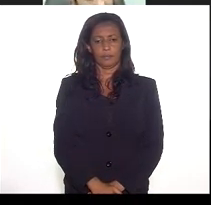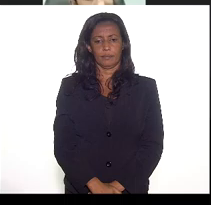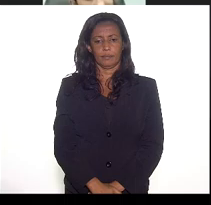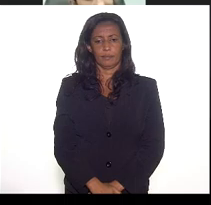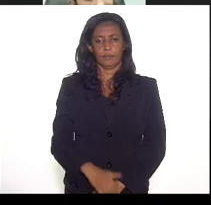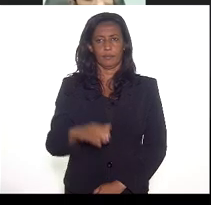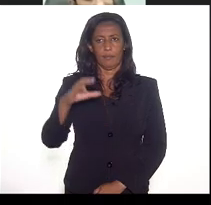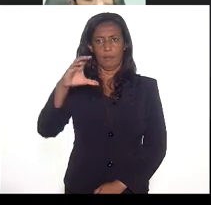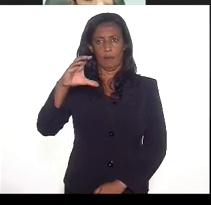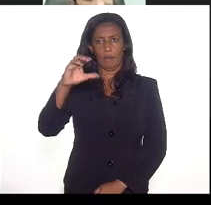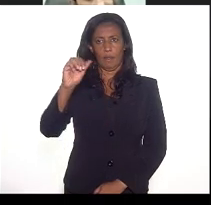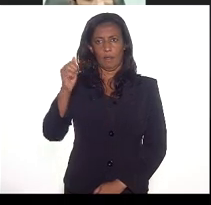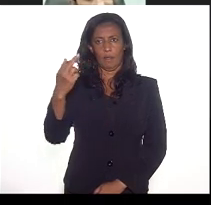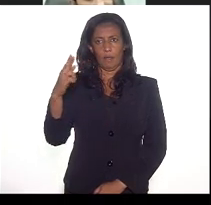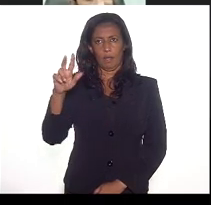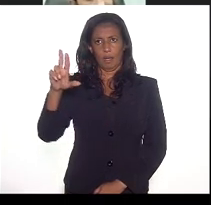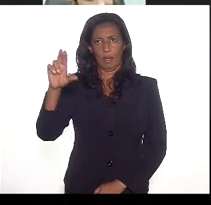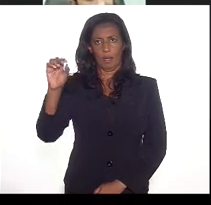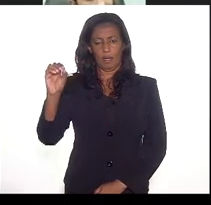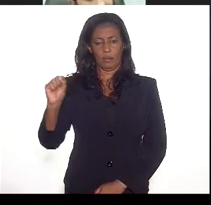Deputado Carlos Macedo.